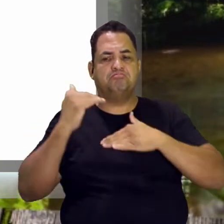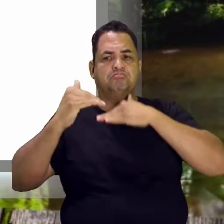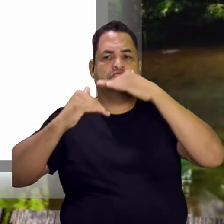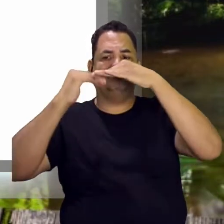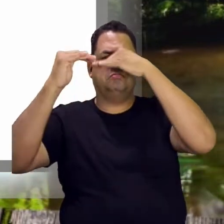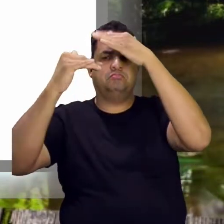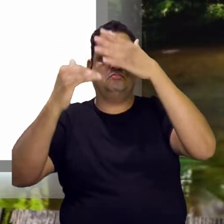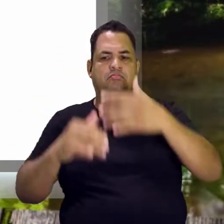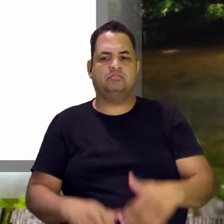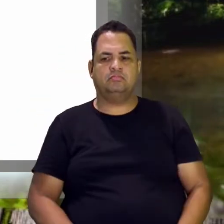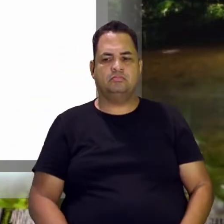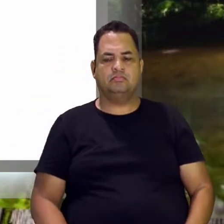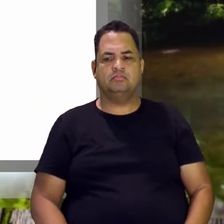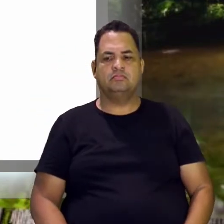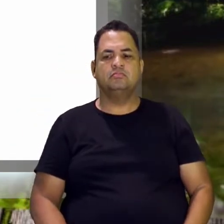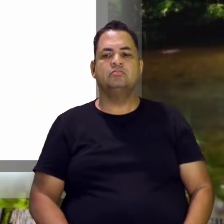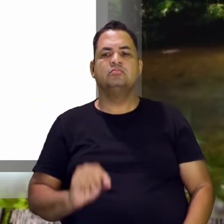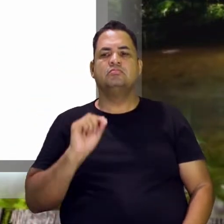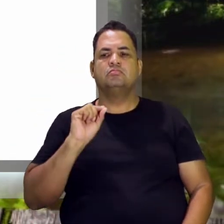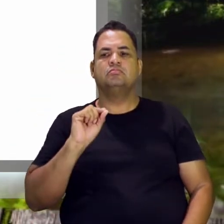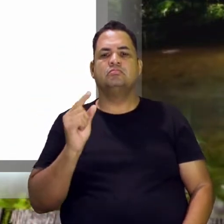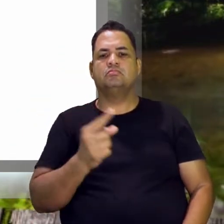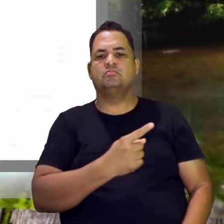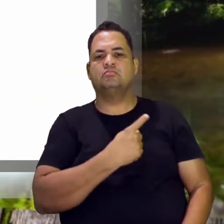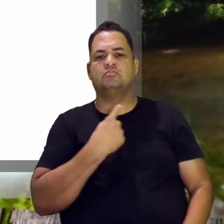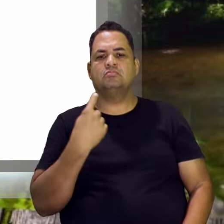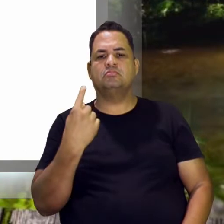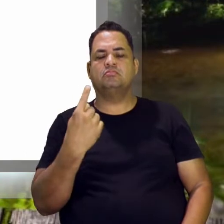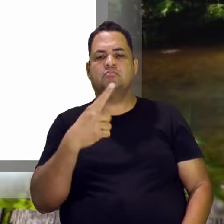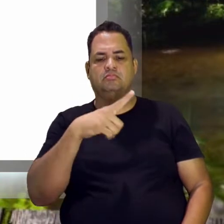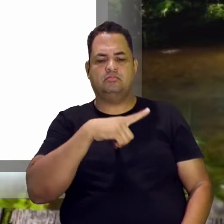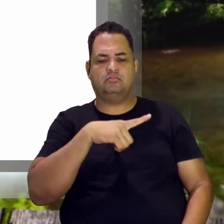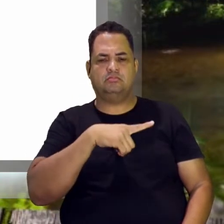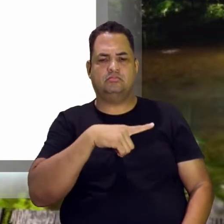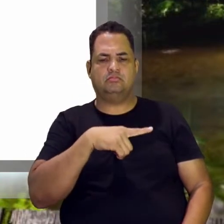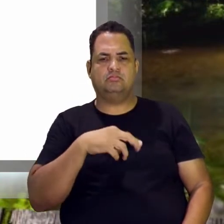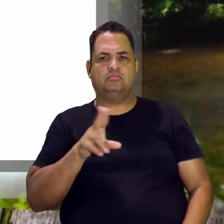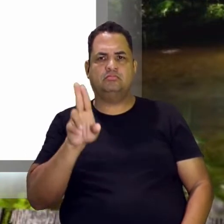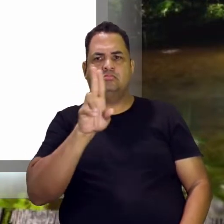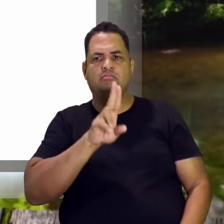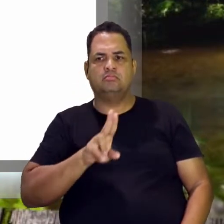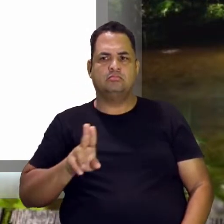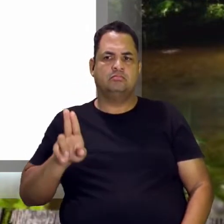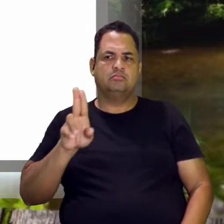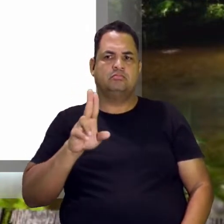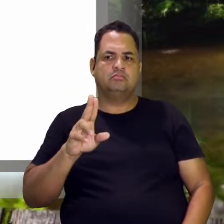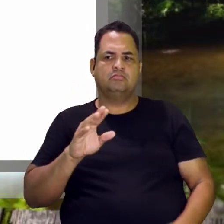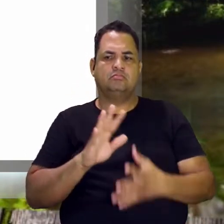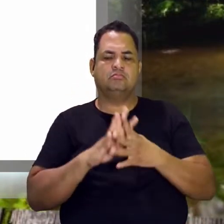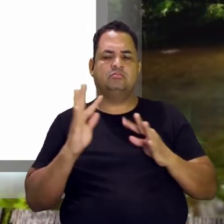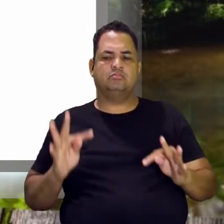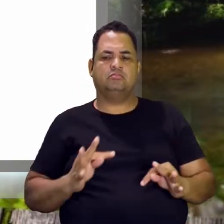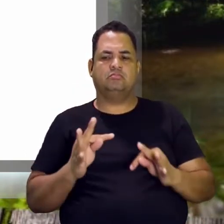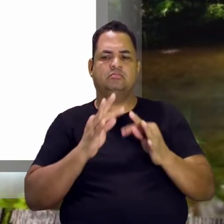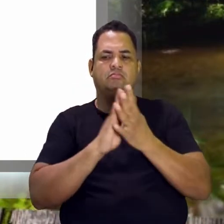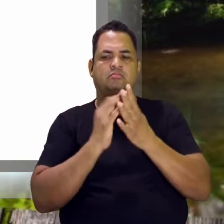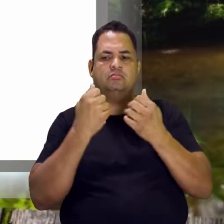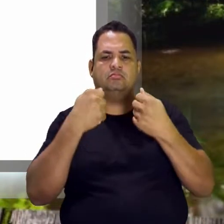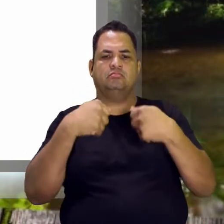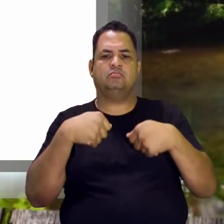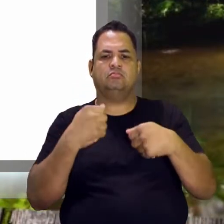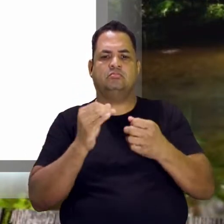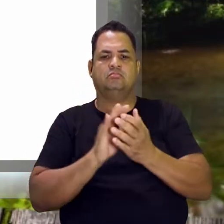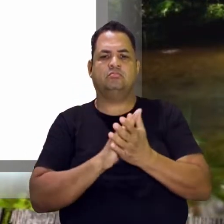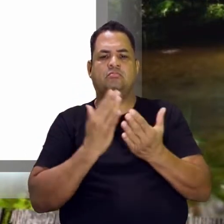evolução. O que nós recebemos hoje com o uso da tecnologia, nós podemos fazer